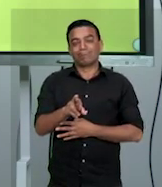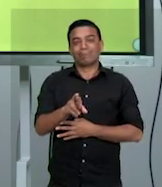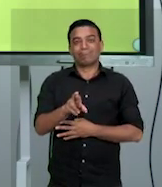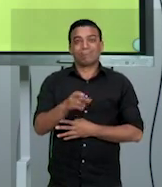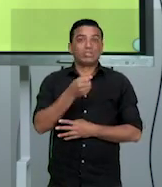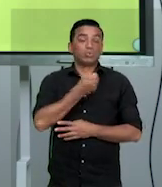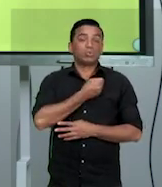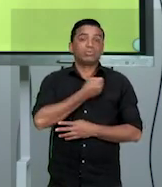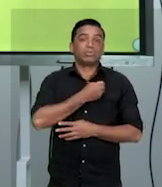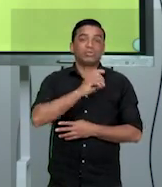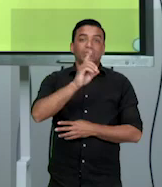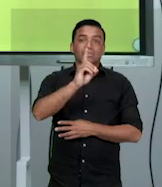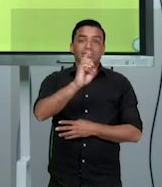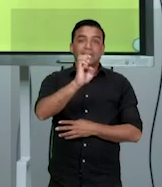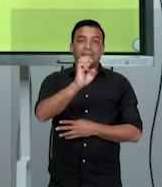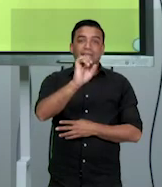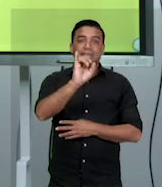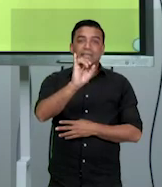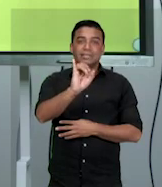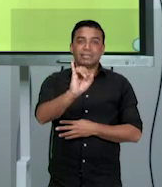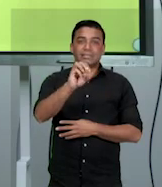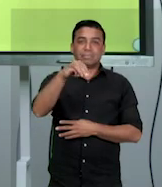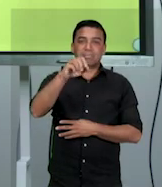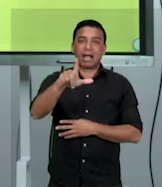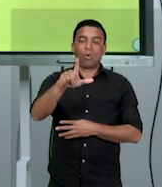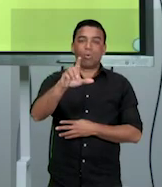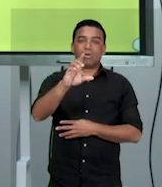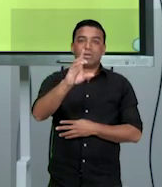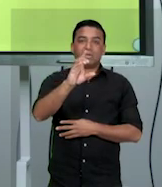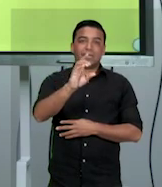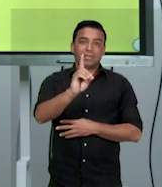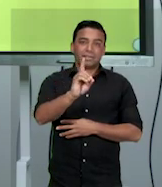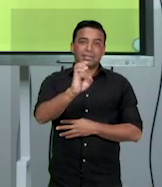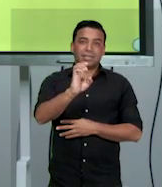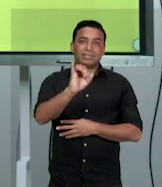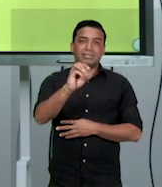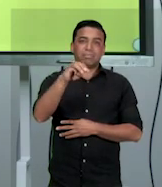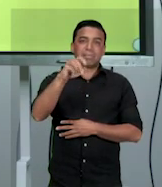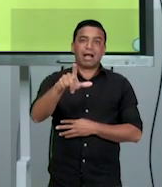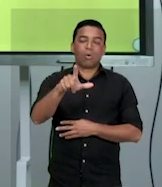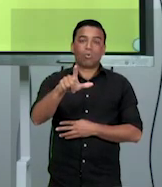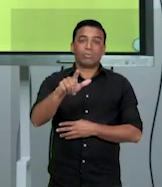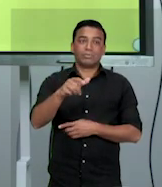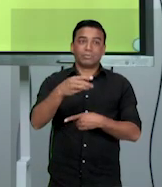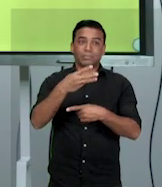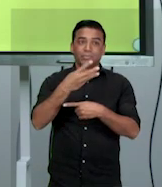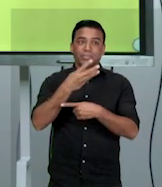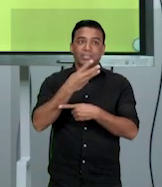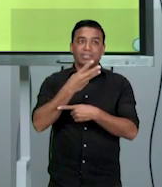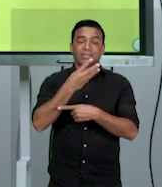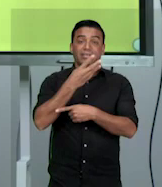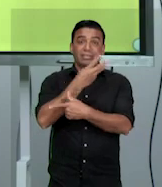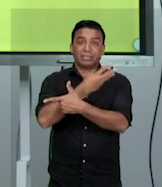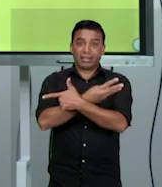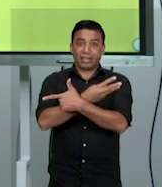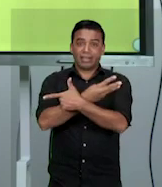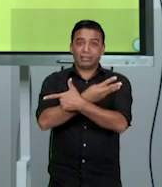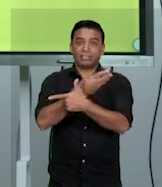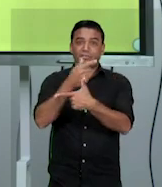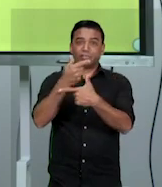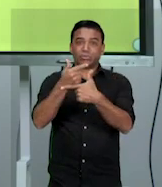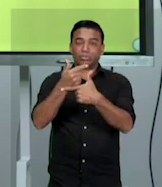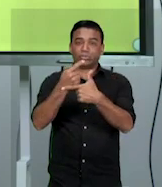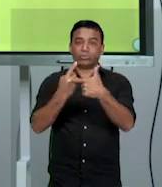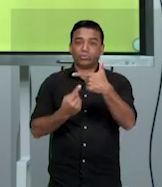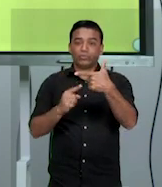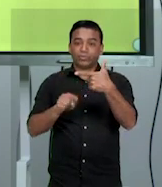número decimal. Então, 3 dividido por 2 dá 1,5,